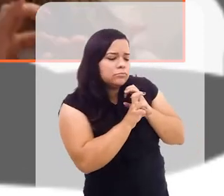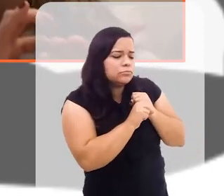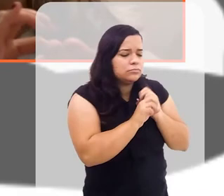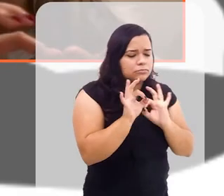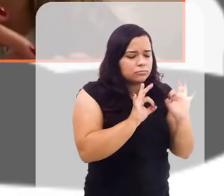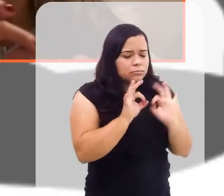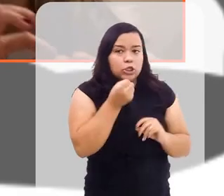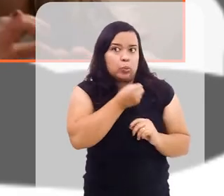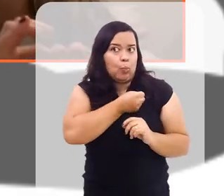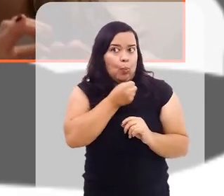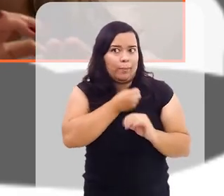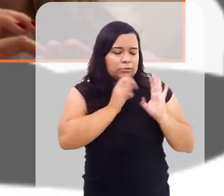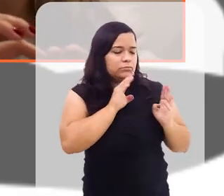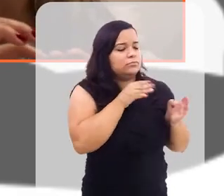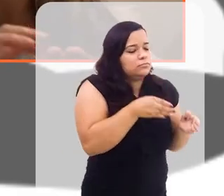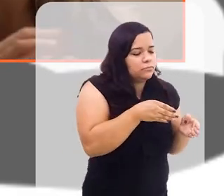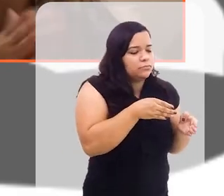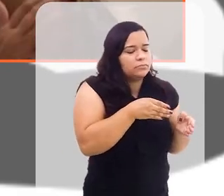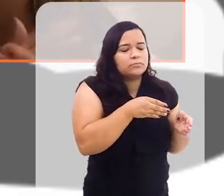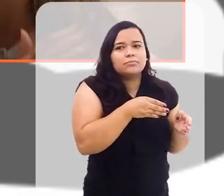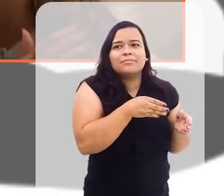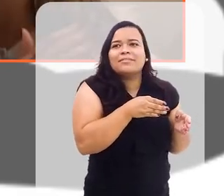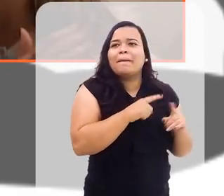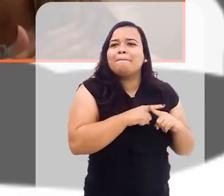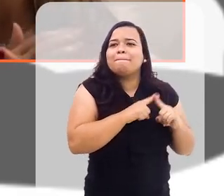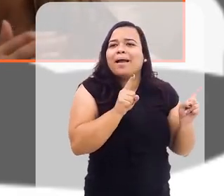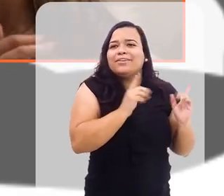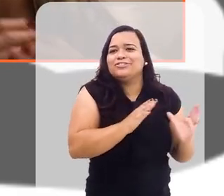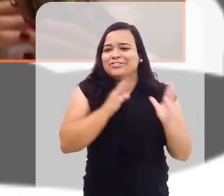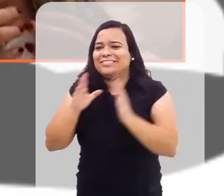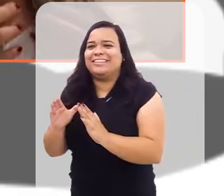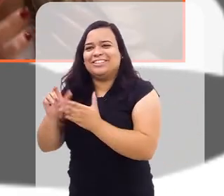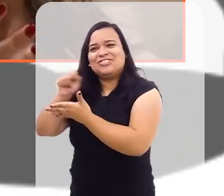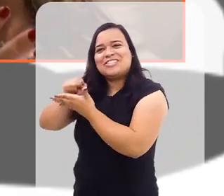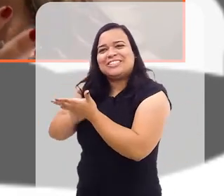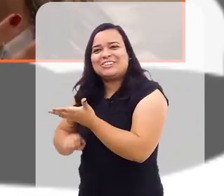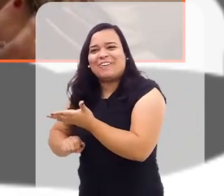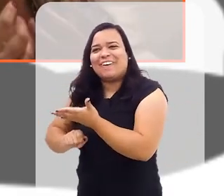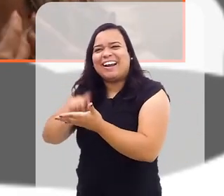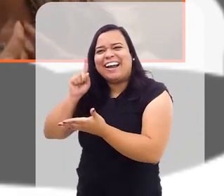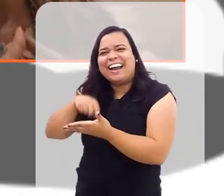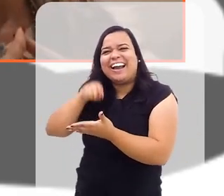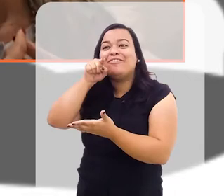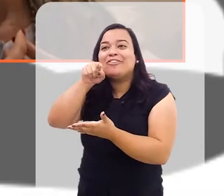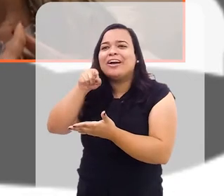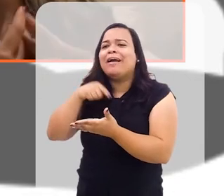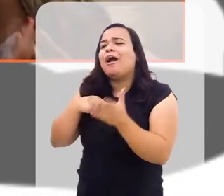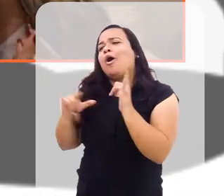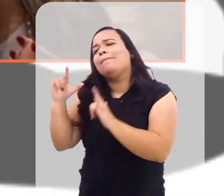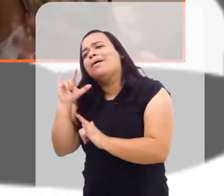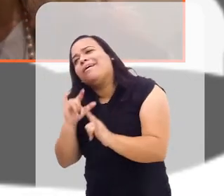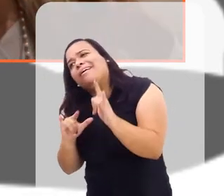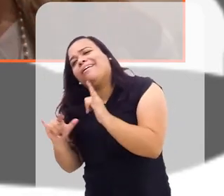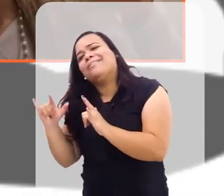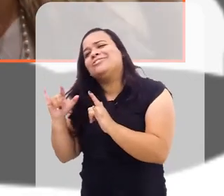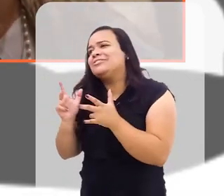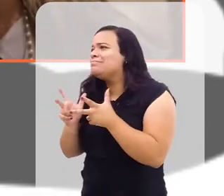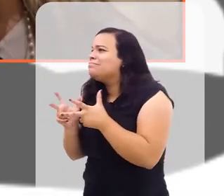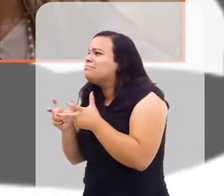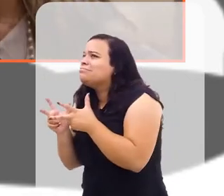poder usar os números e a parte mais exata, enquanto a da escritora é a Luciana romântica, que